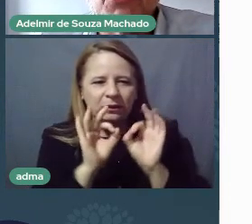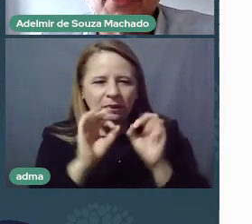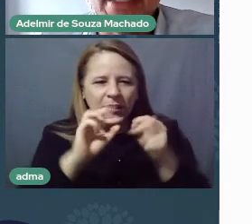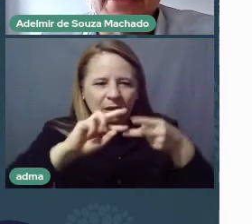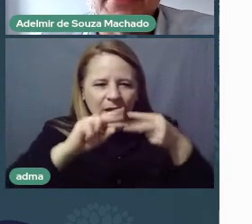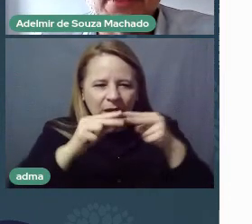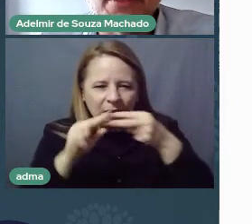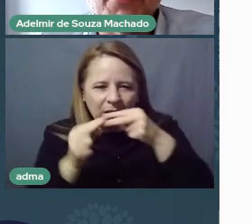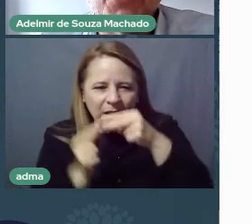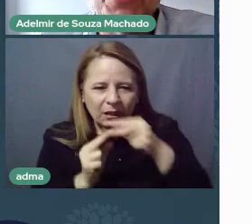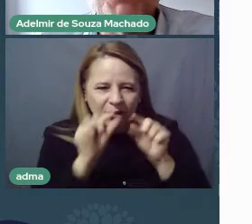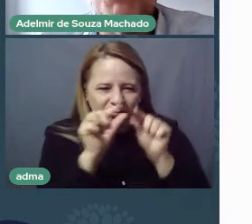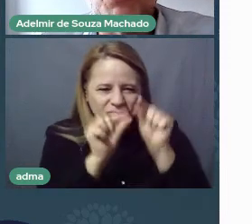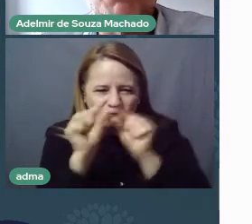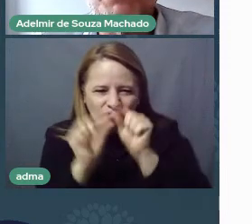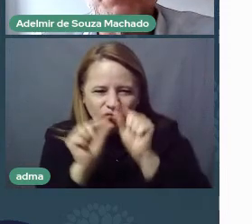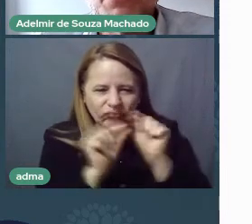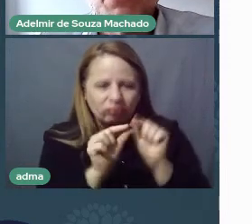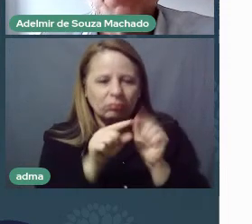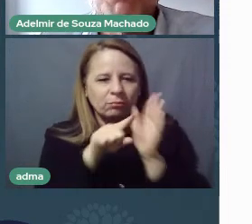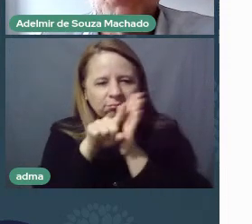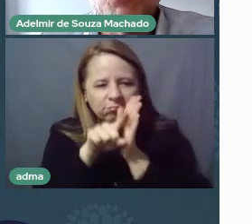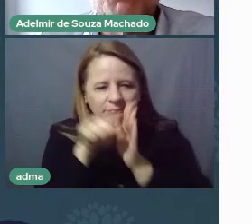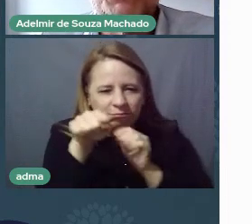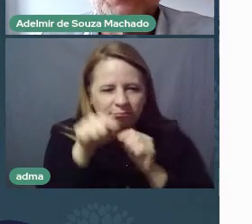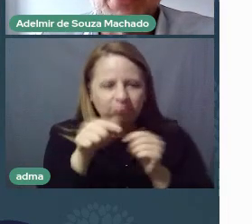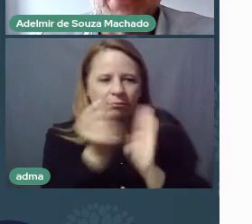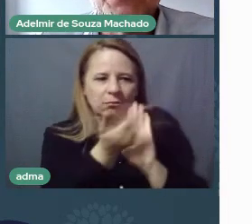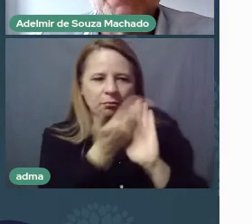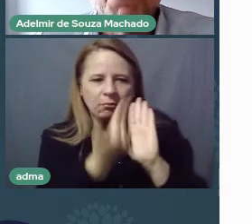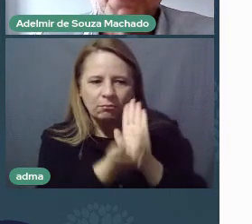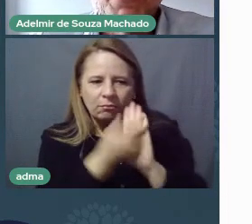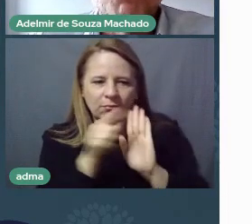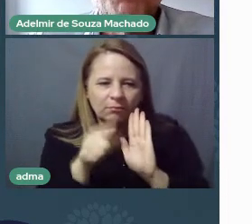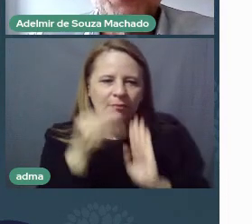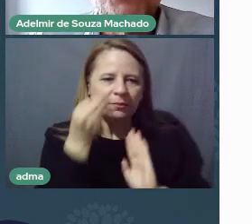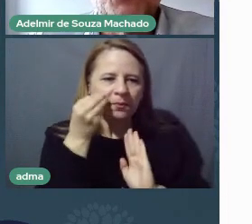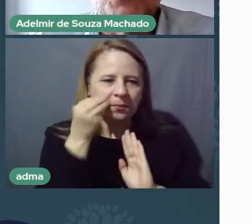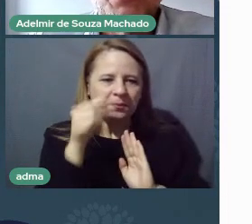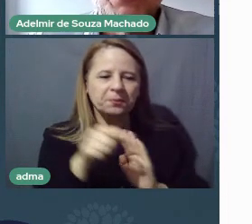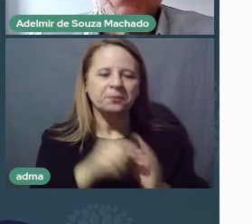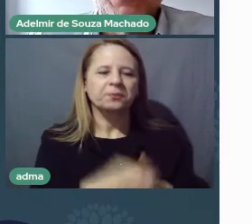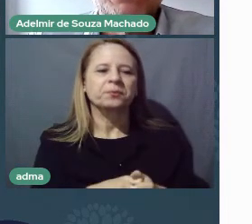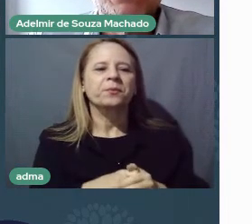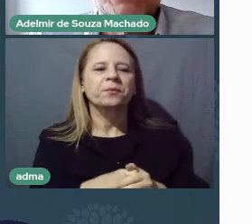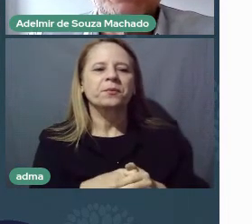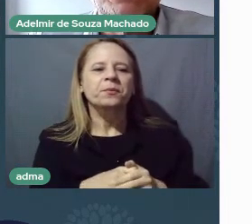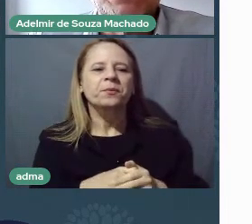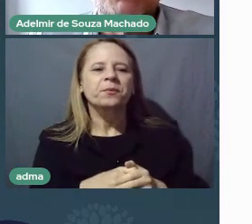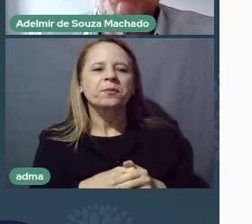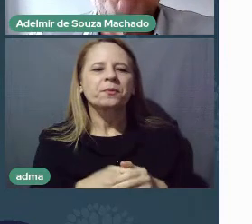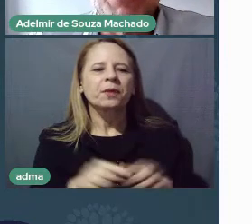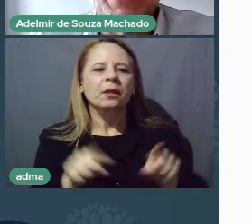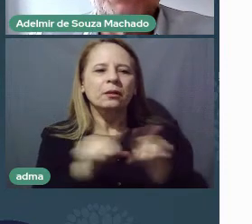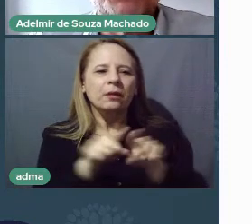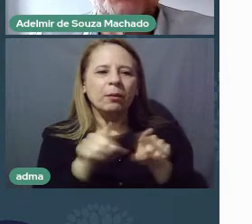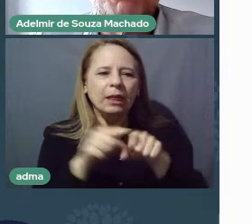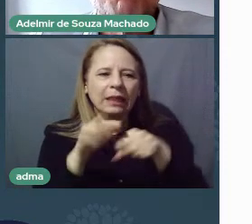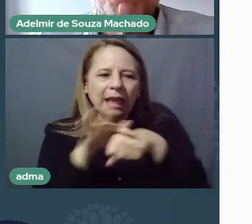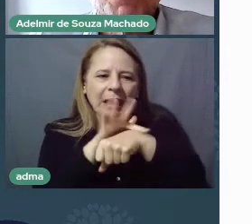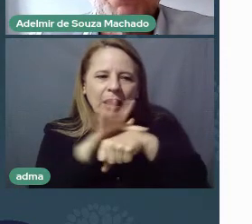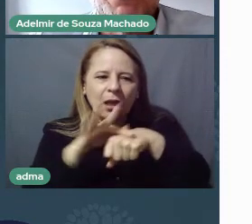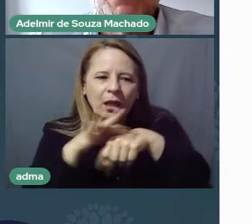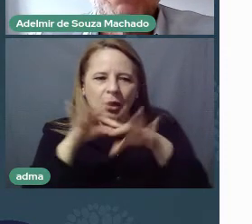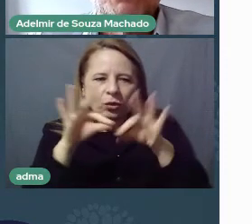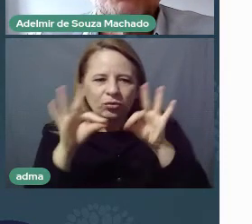triangulares, losangulares, aqui fusiformes, em maior quantidade. Eu vejo, ó, esse tecido